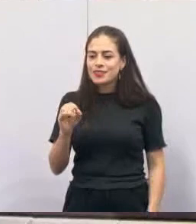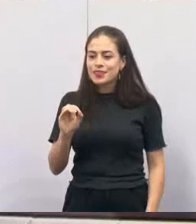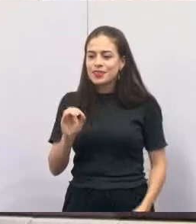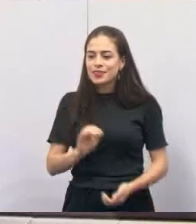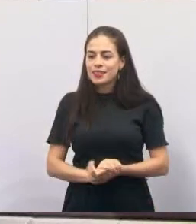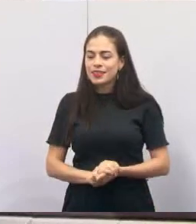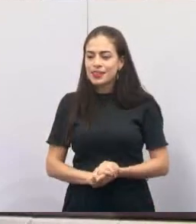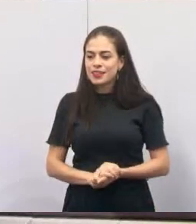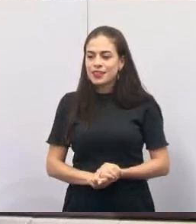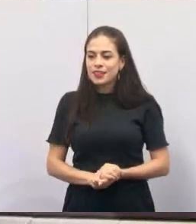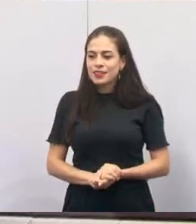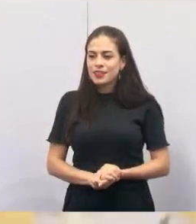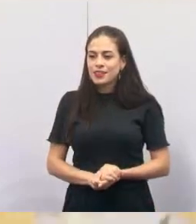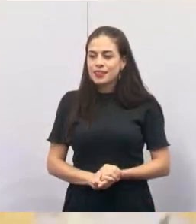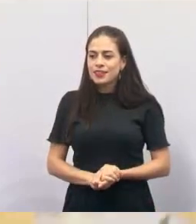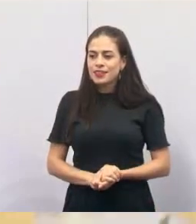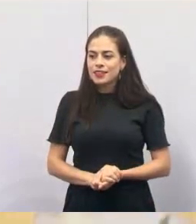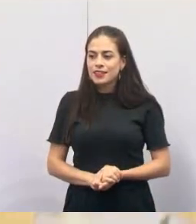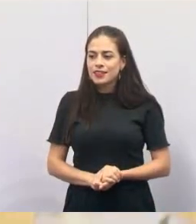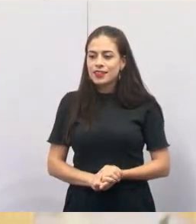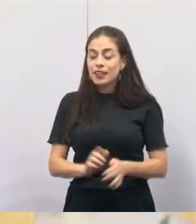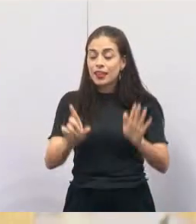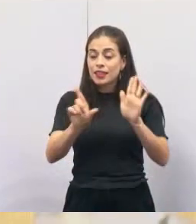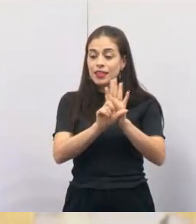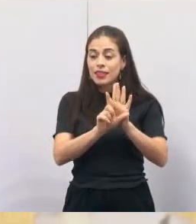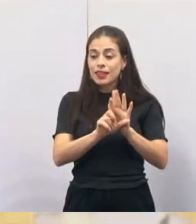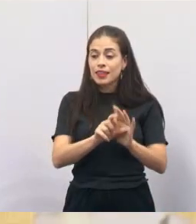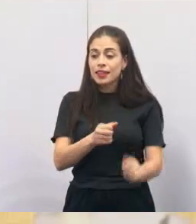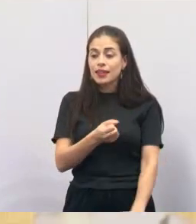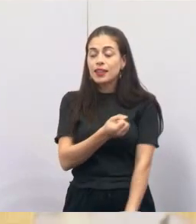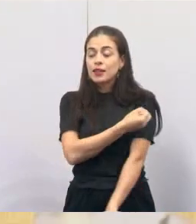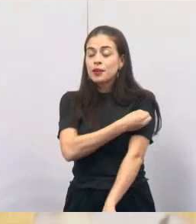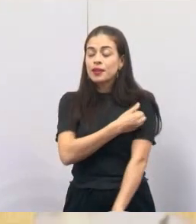considerando a lei